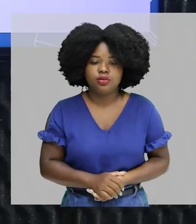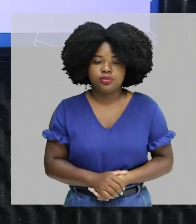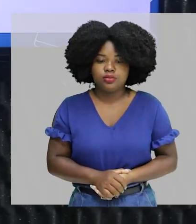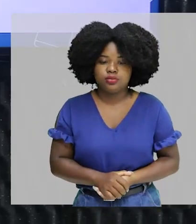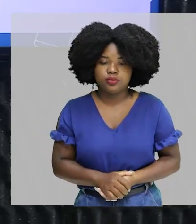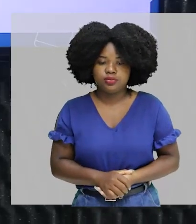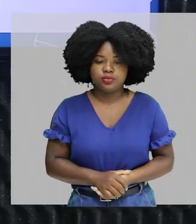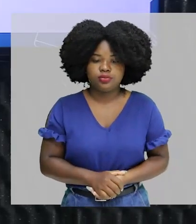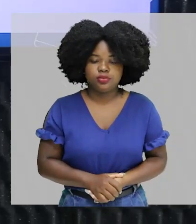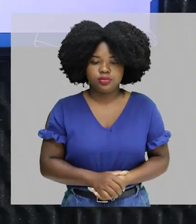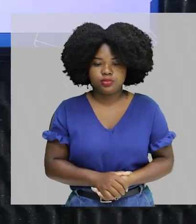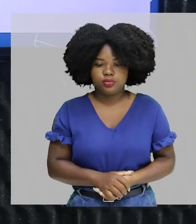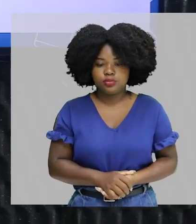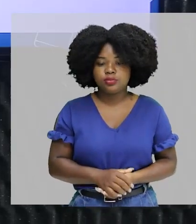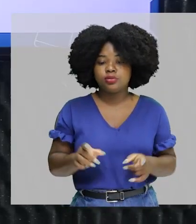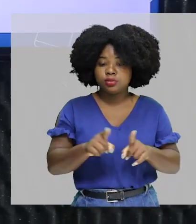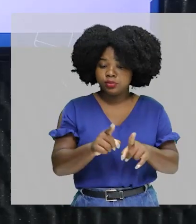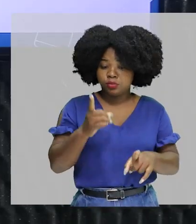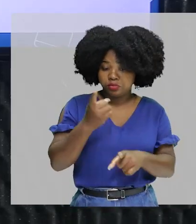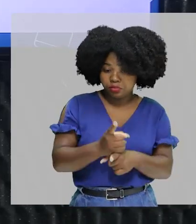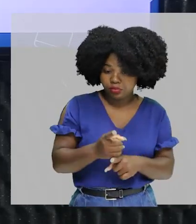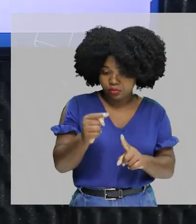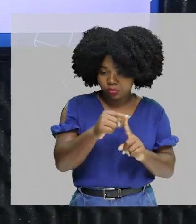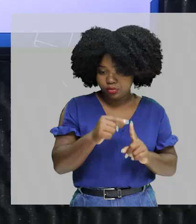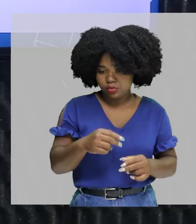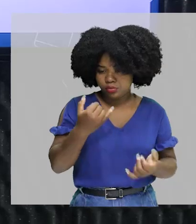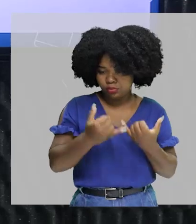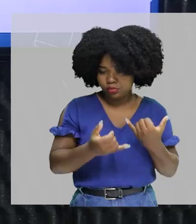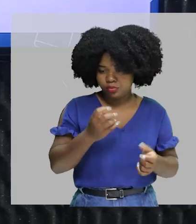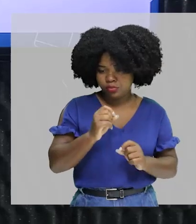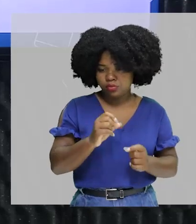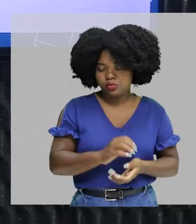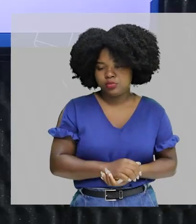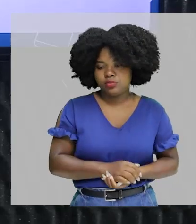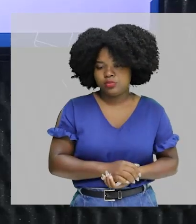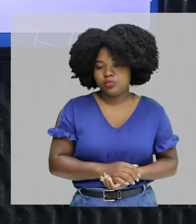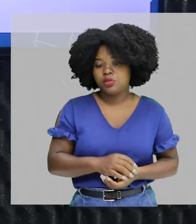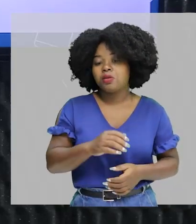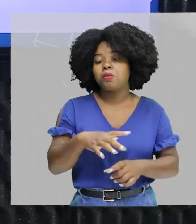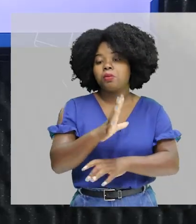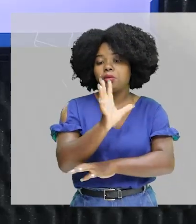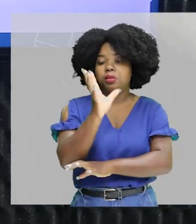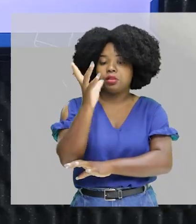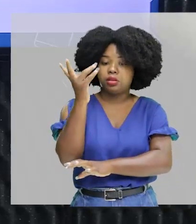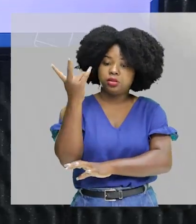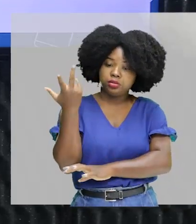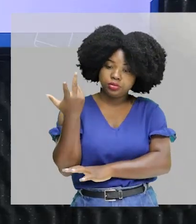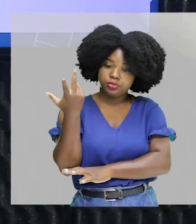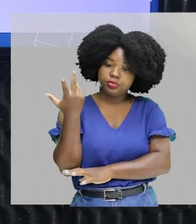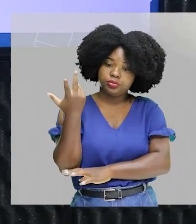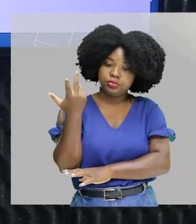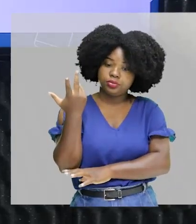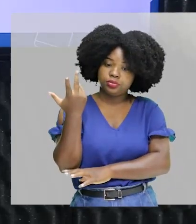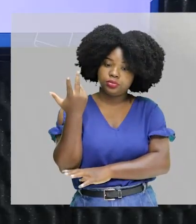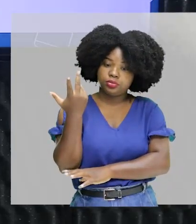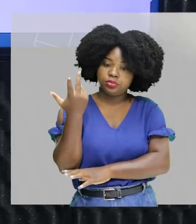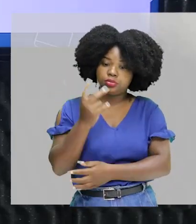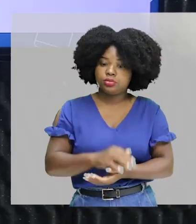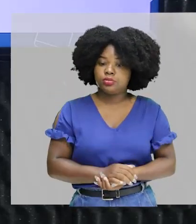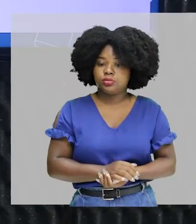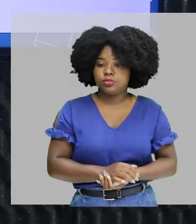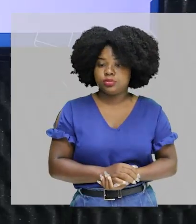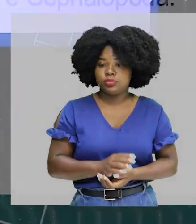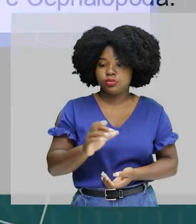Eu vou encontrar aqueles equinodermos parecidos com plantas, com lírios, né? Que é a